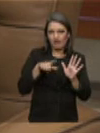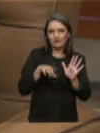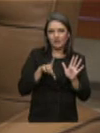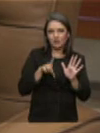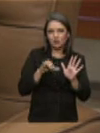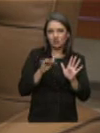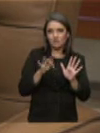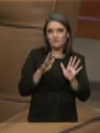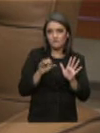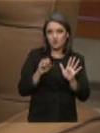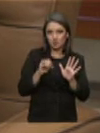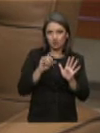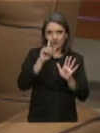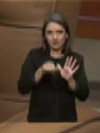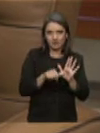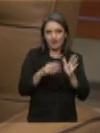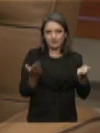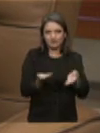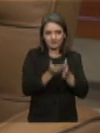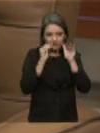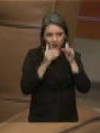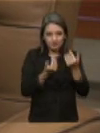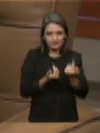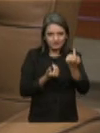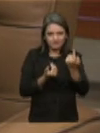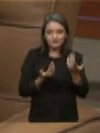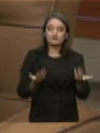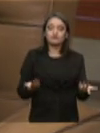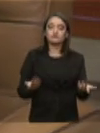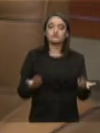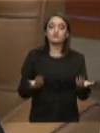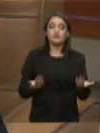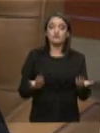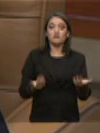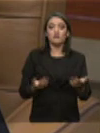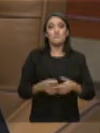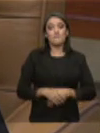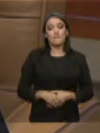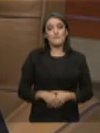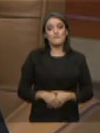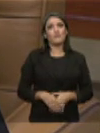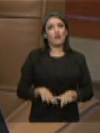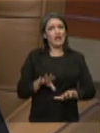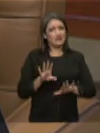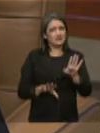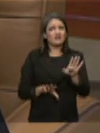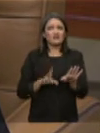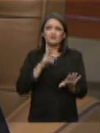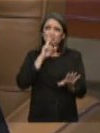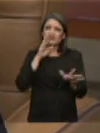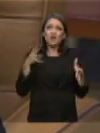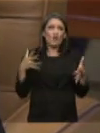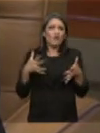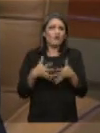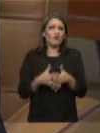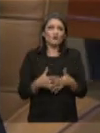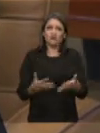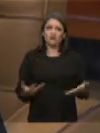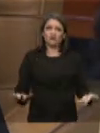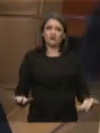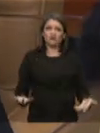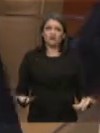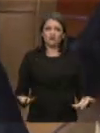e eu já usei essa expressão, portanto, não estou sendo radical, ele é confuso. Eu trouxe